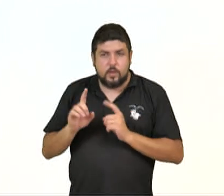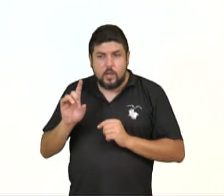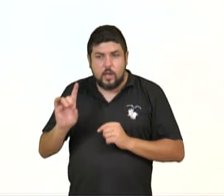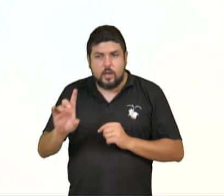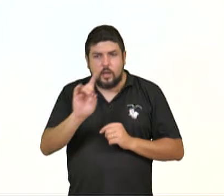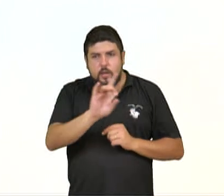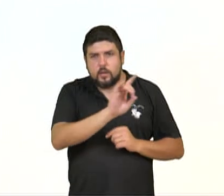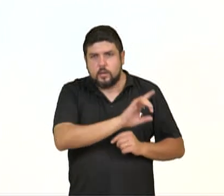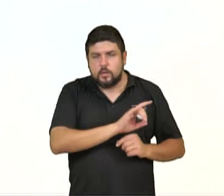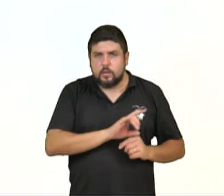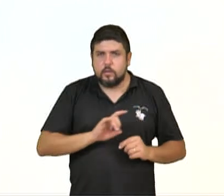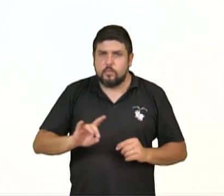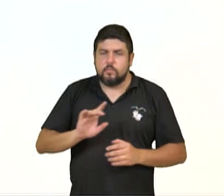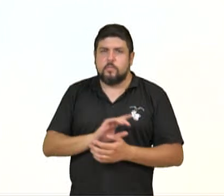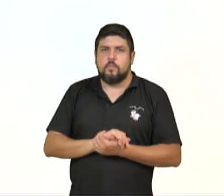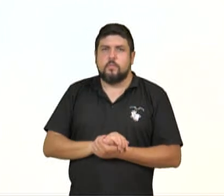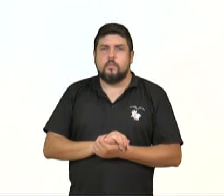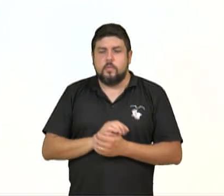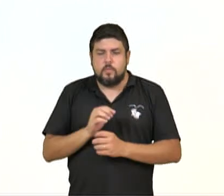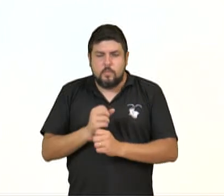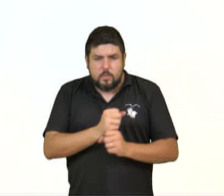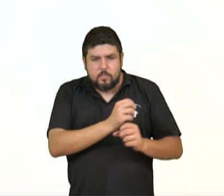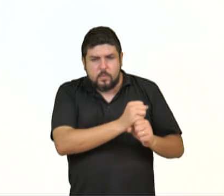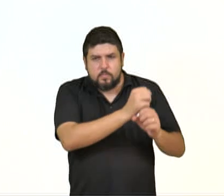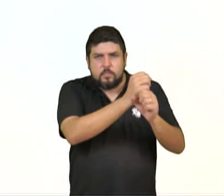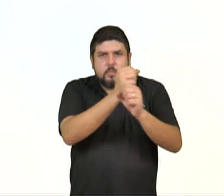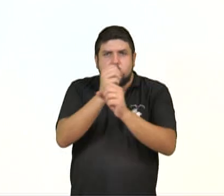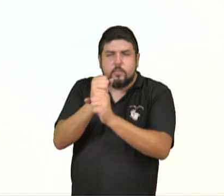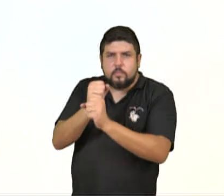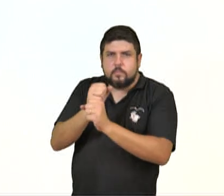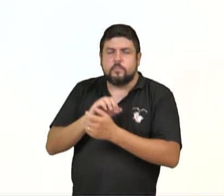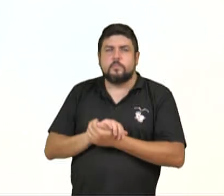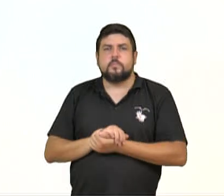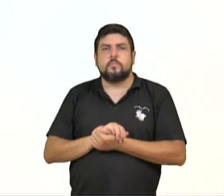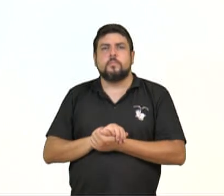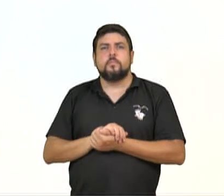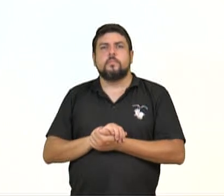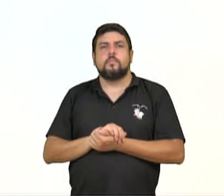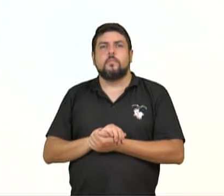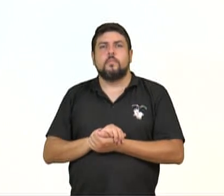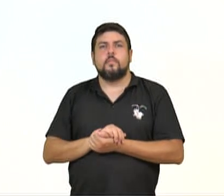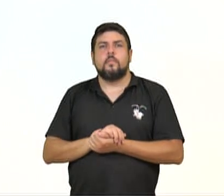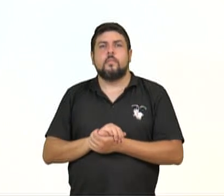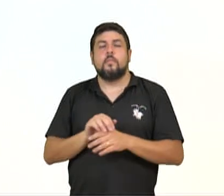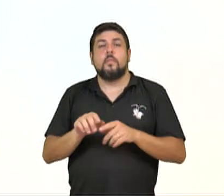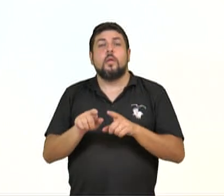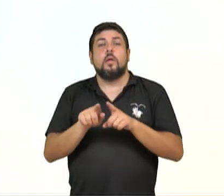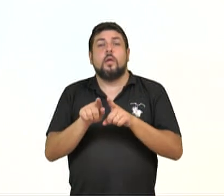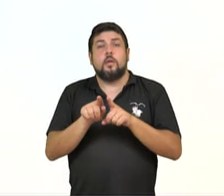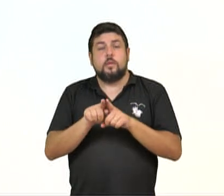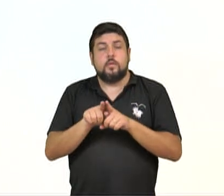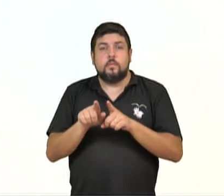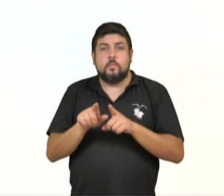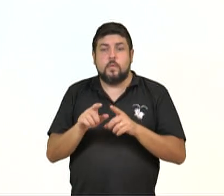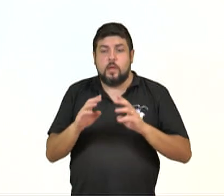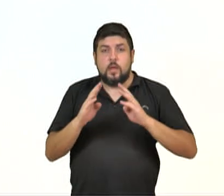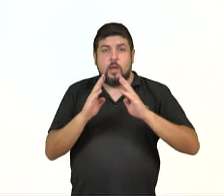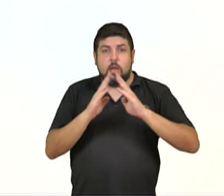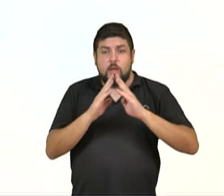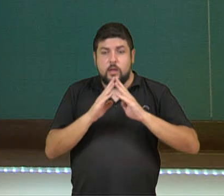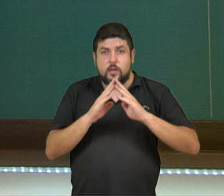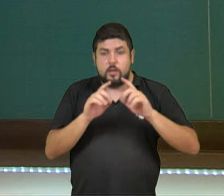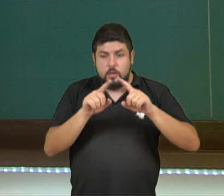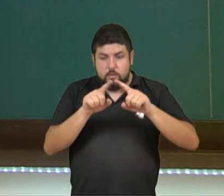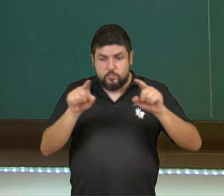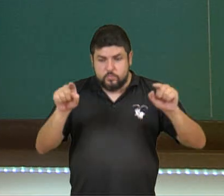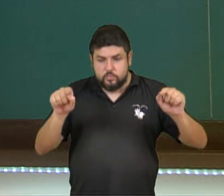a área da sala, mais a área da cozinha, mais a área do quarto. Mas nós conseguimos também determinar a área dessa casa pegando